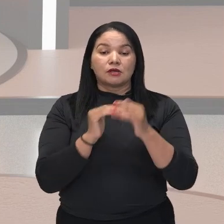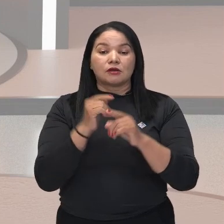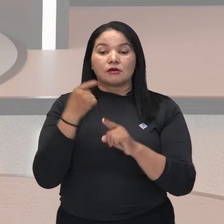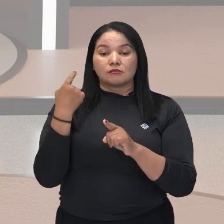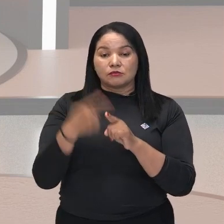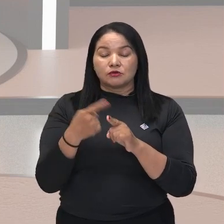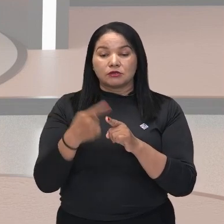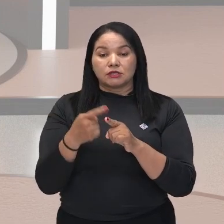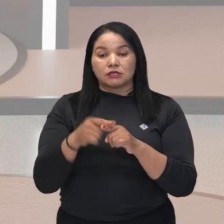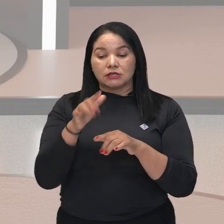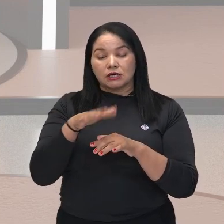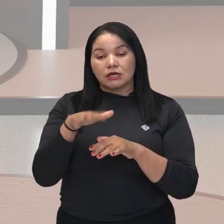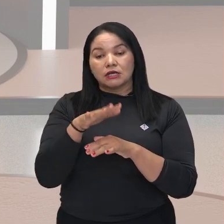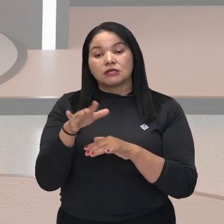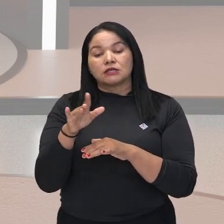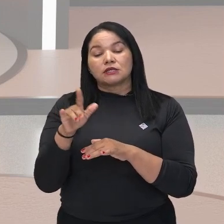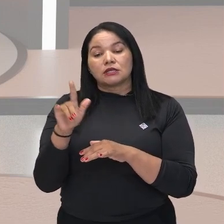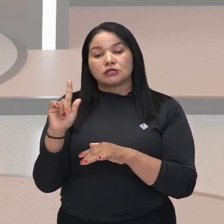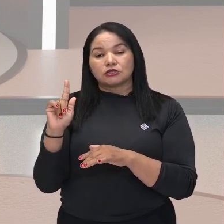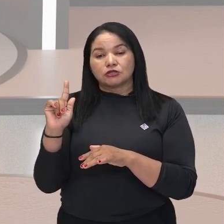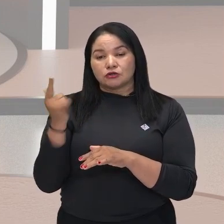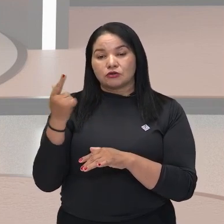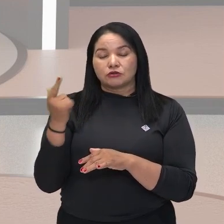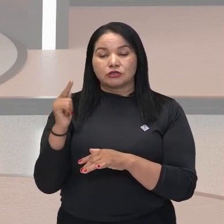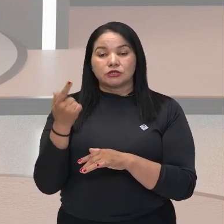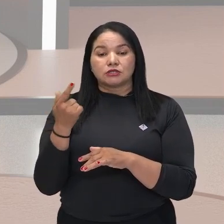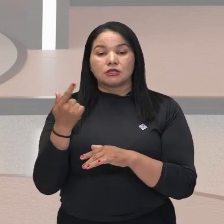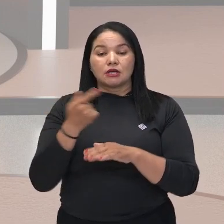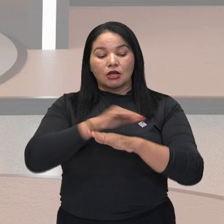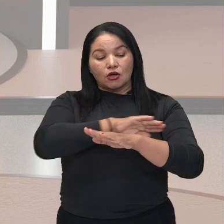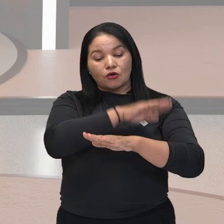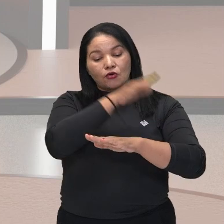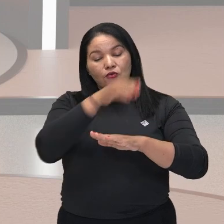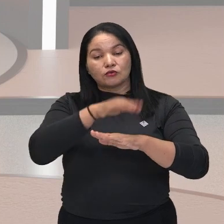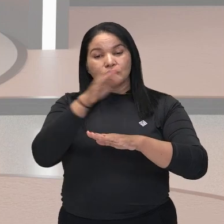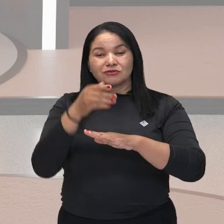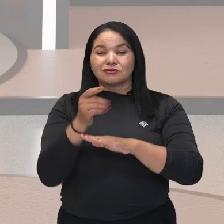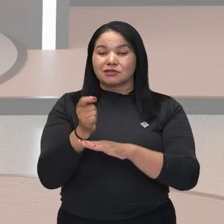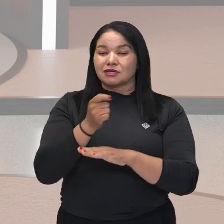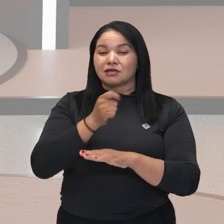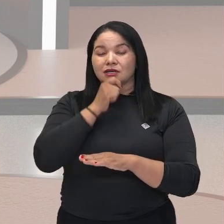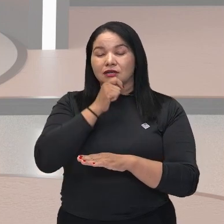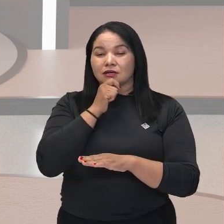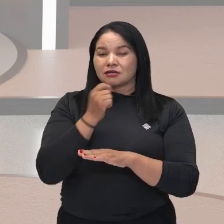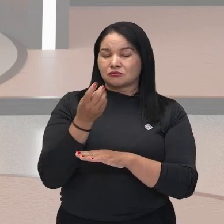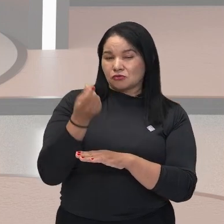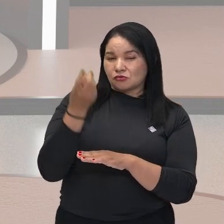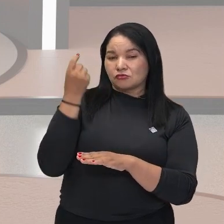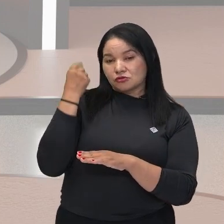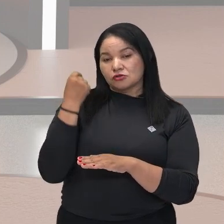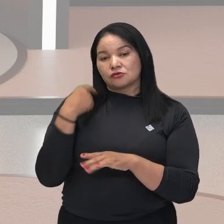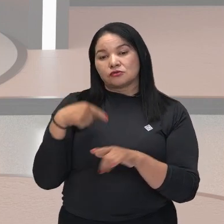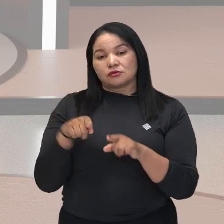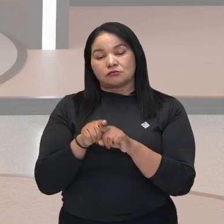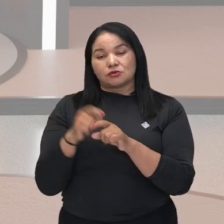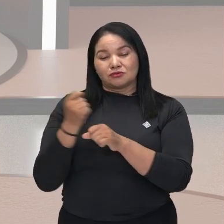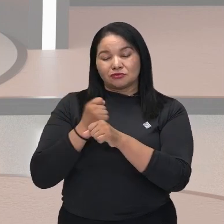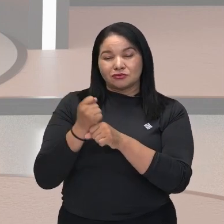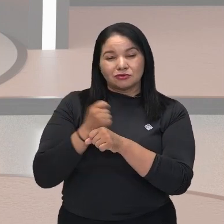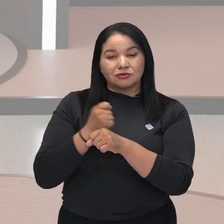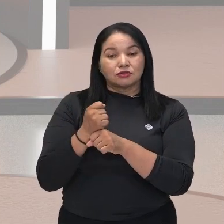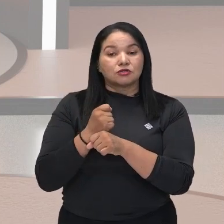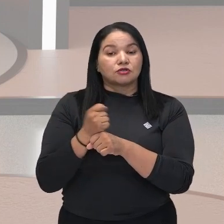da geologia também ser considerado um relevo bem antigo, né? Bem ali com milhões e milhões de